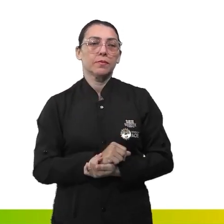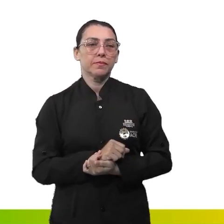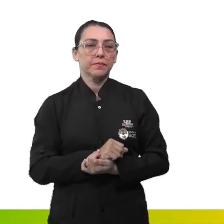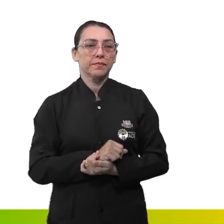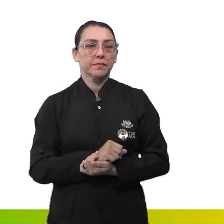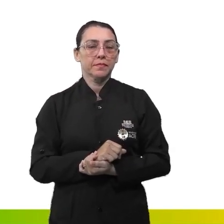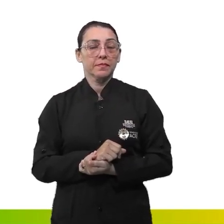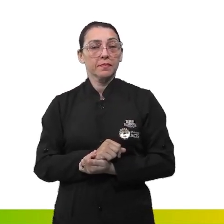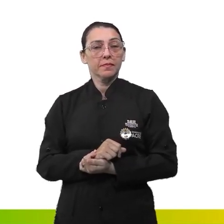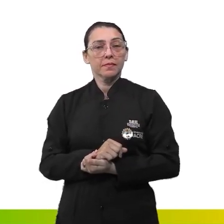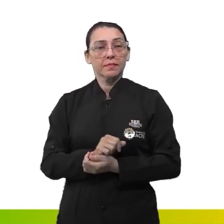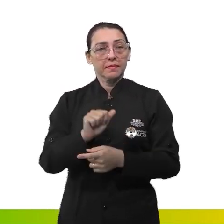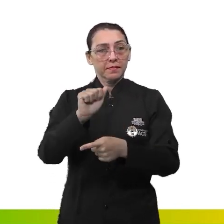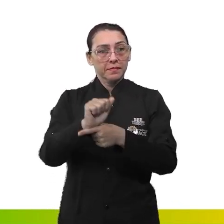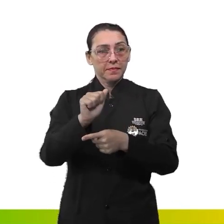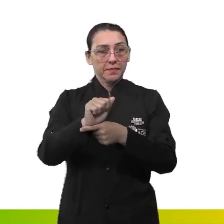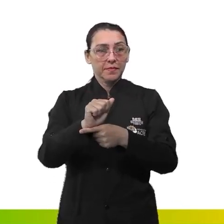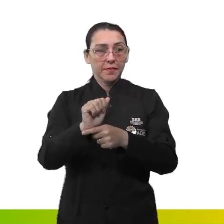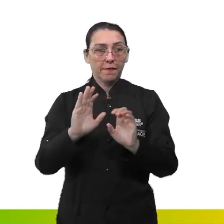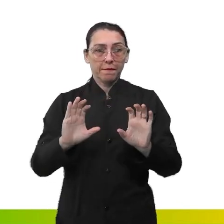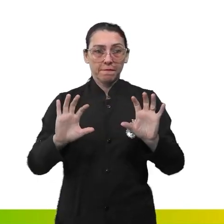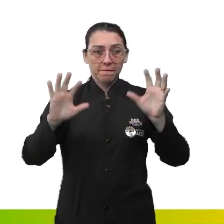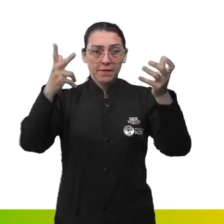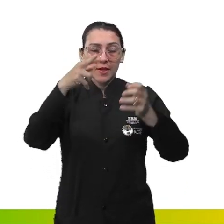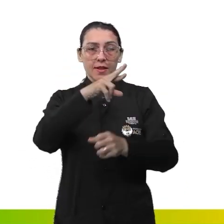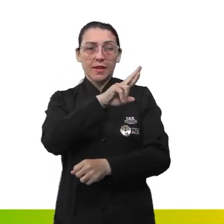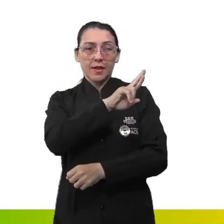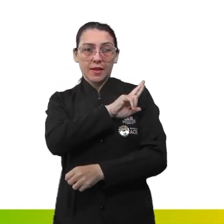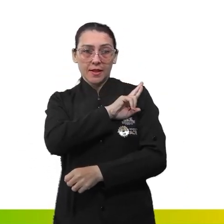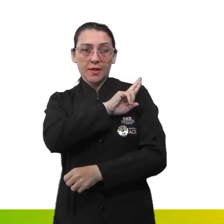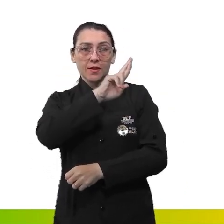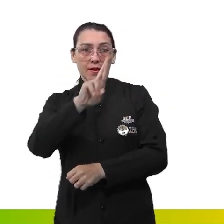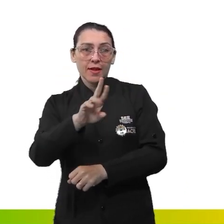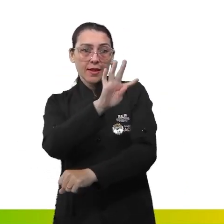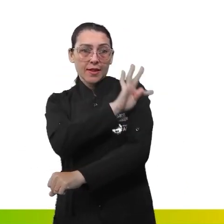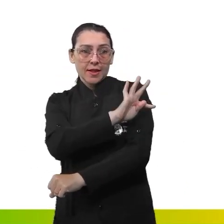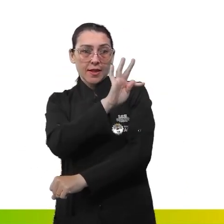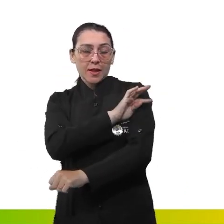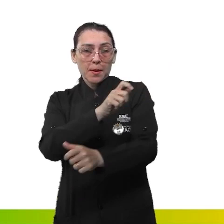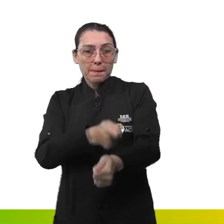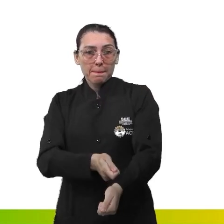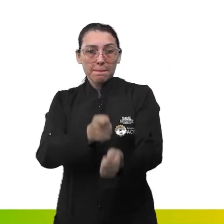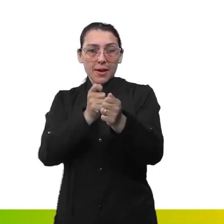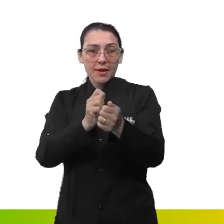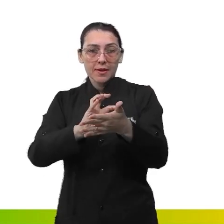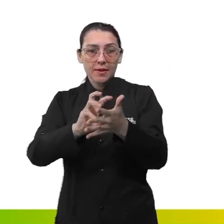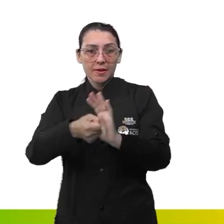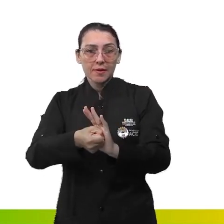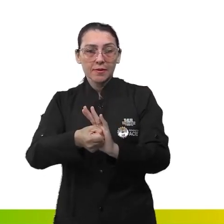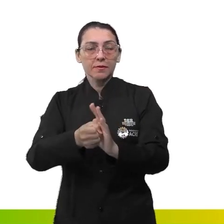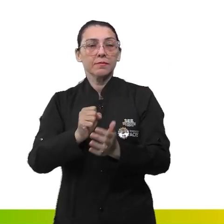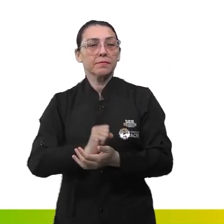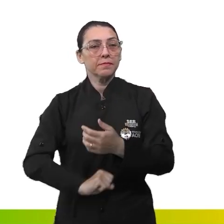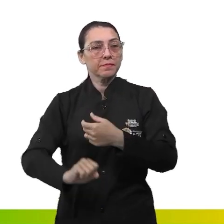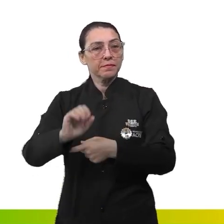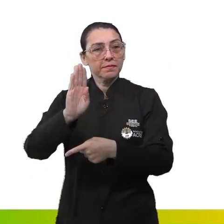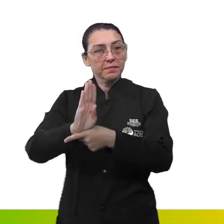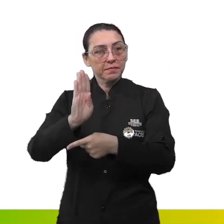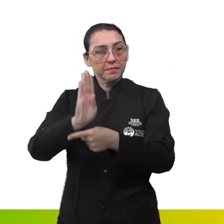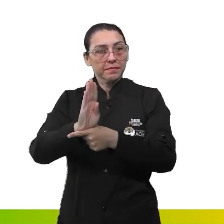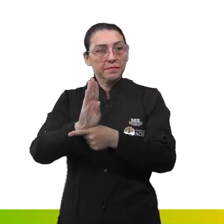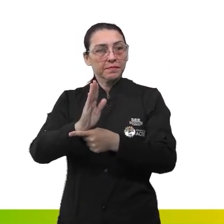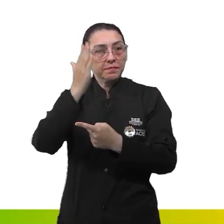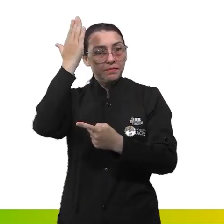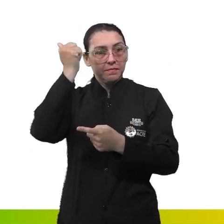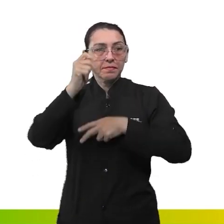elementos. Letra A, festas religiosas e técnicas de pesca artesanal. Letra